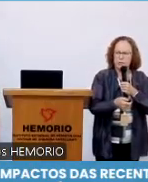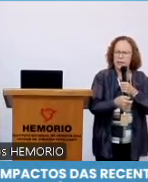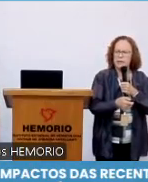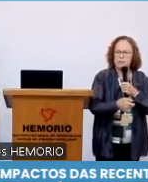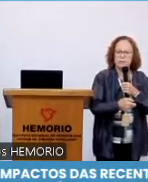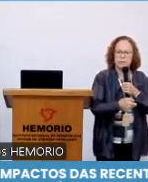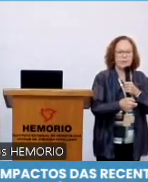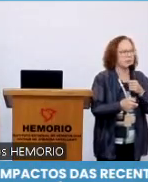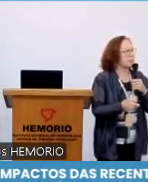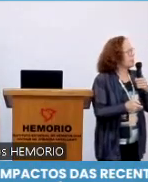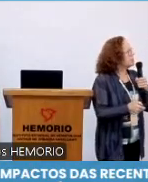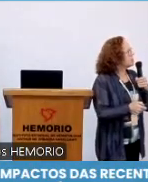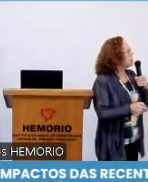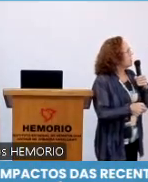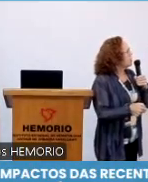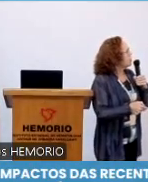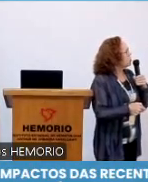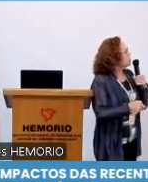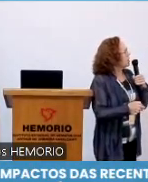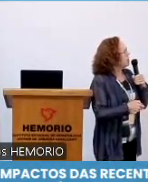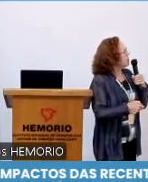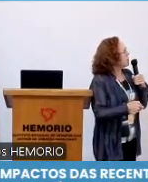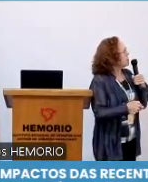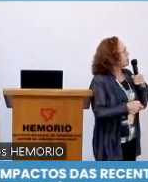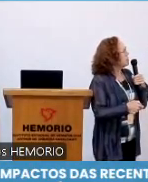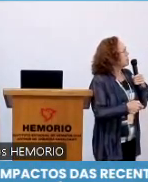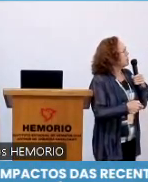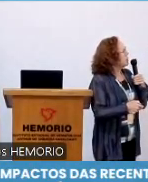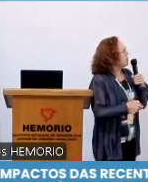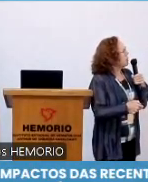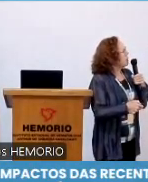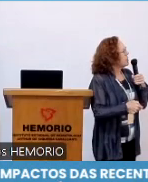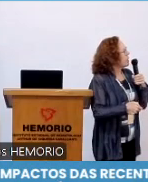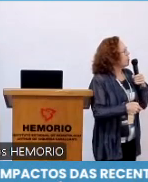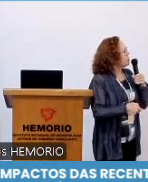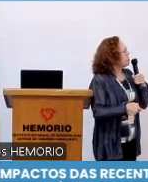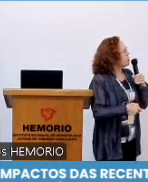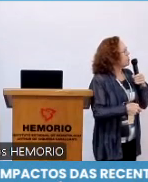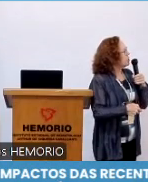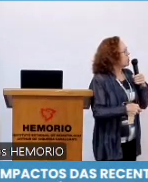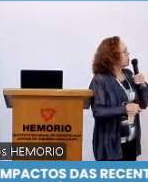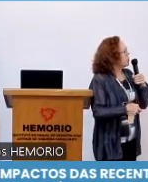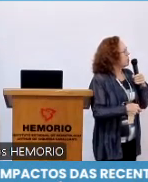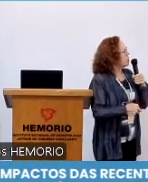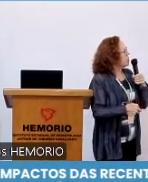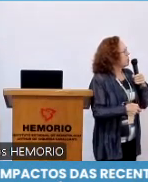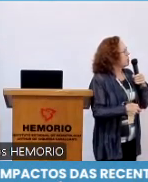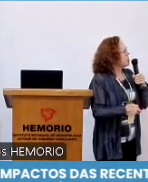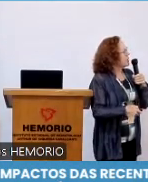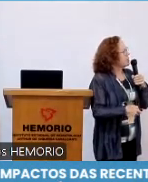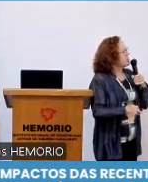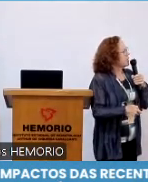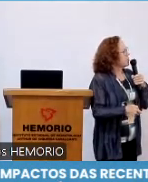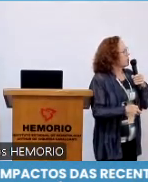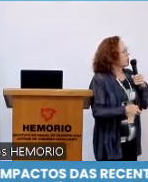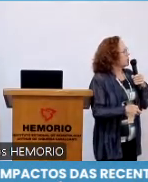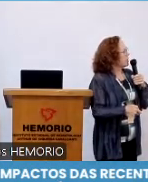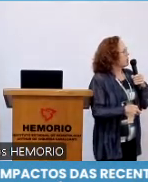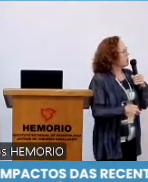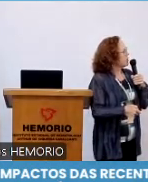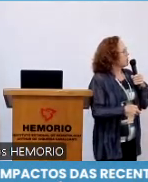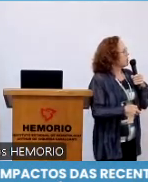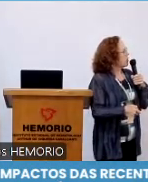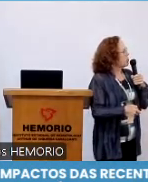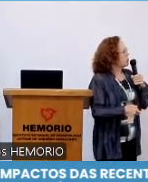Ok? Tem representantes. Dos 30, temos 6 indicados pelo